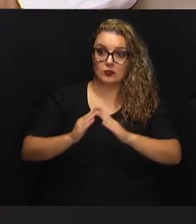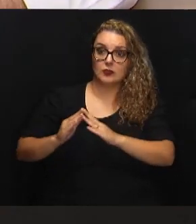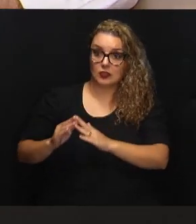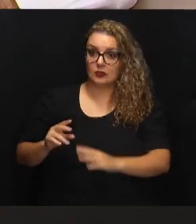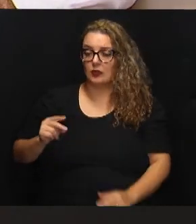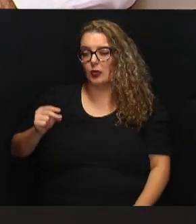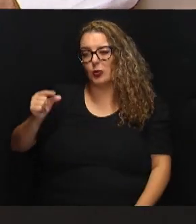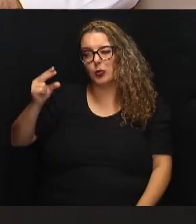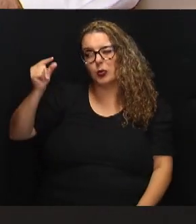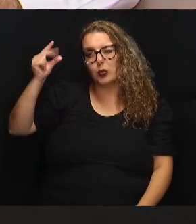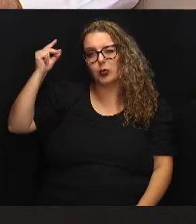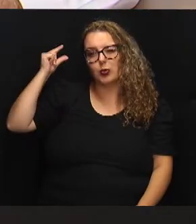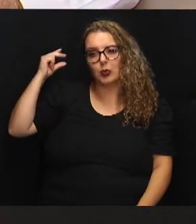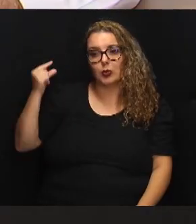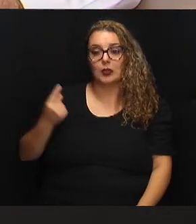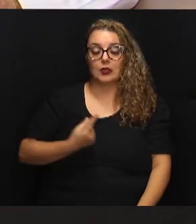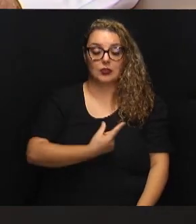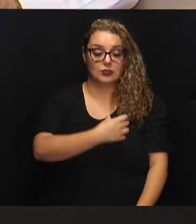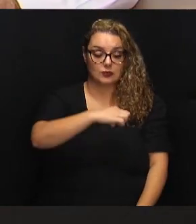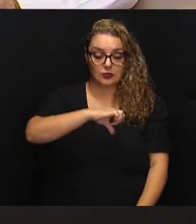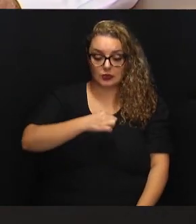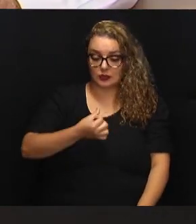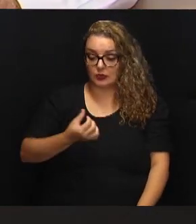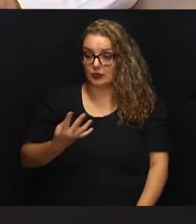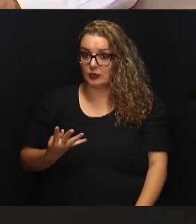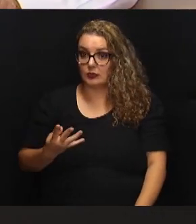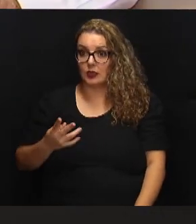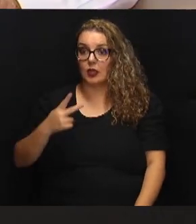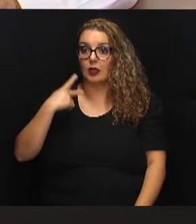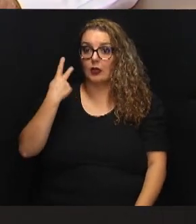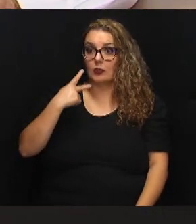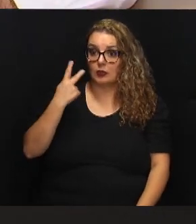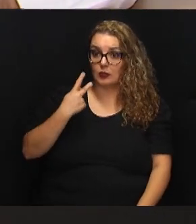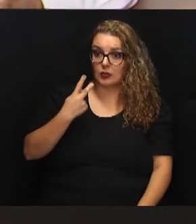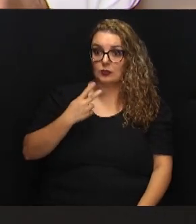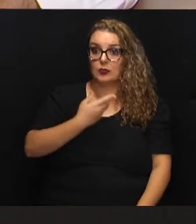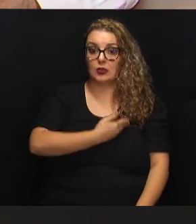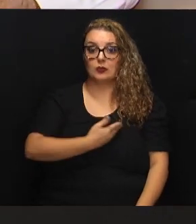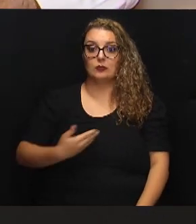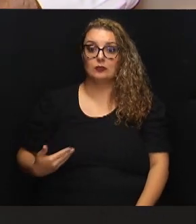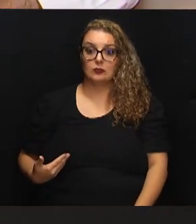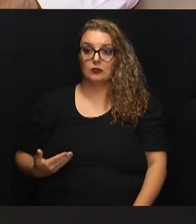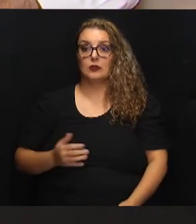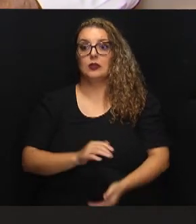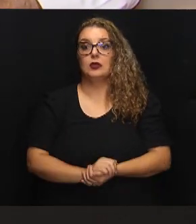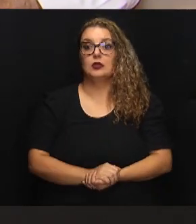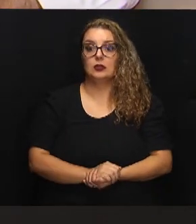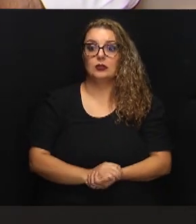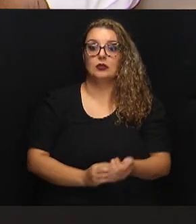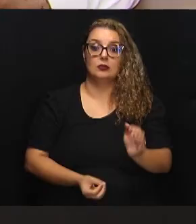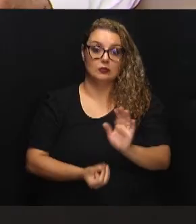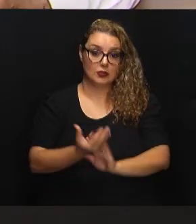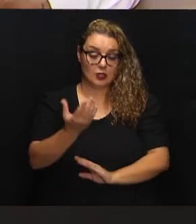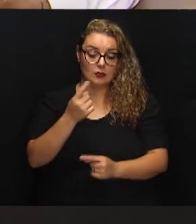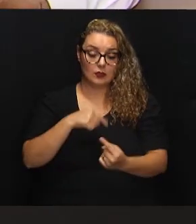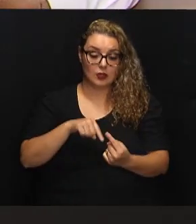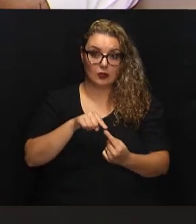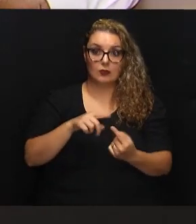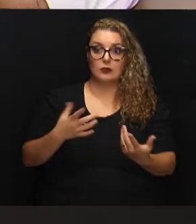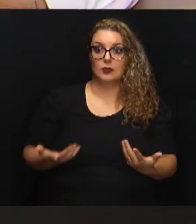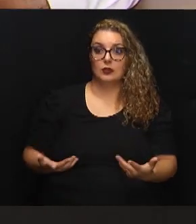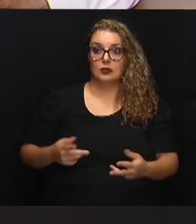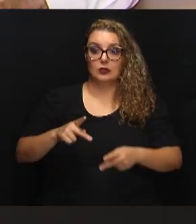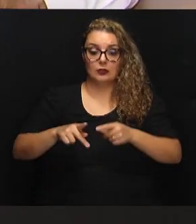né? Ele é de 64. Ele é uma política de governo, né? E ele foi criado com o objetivo de popularizar,